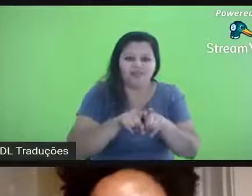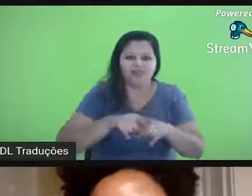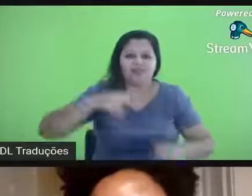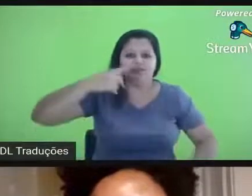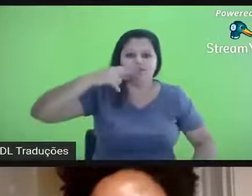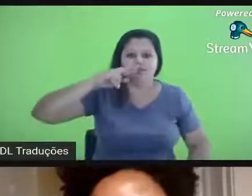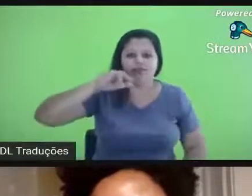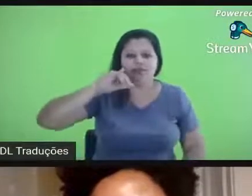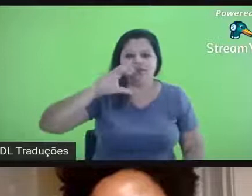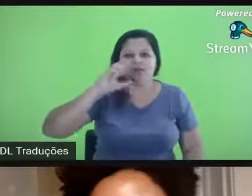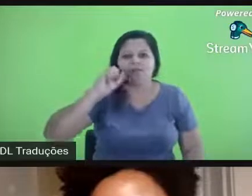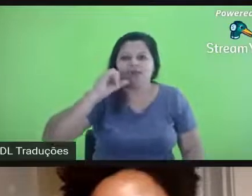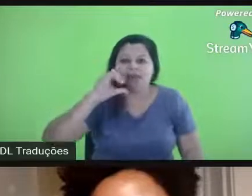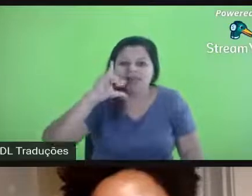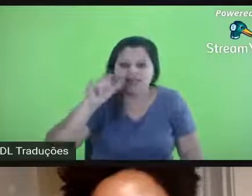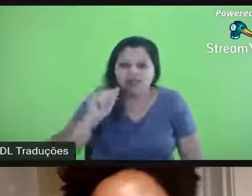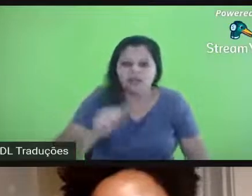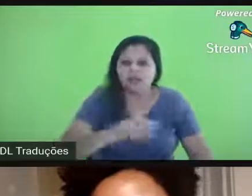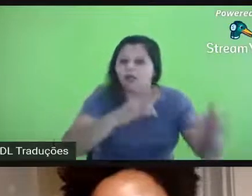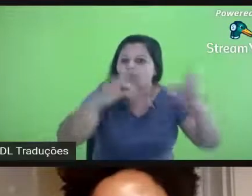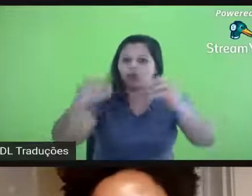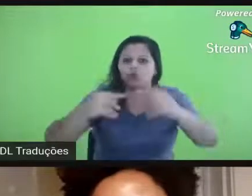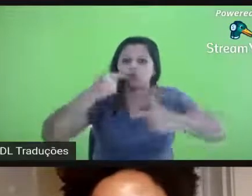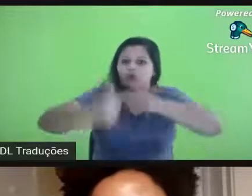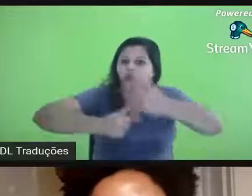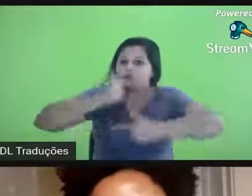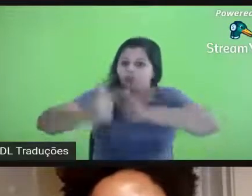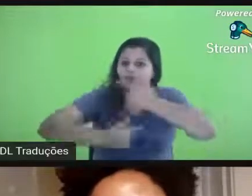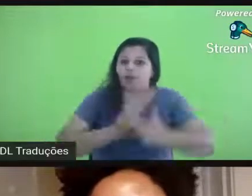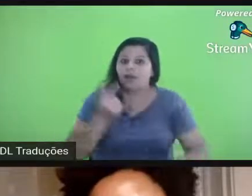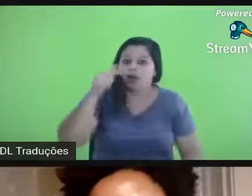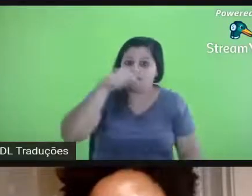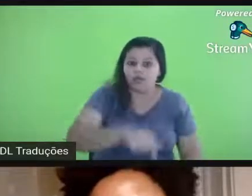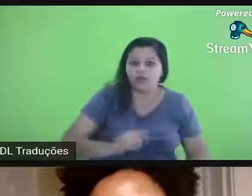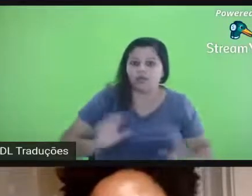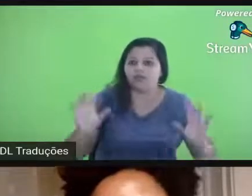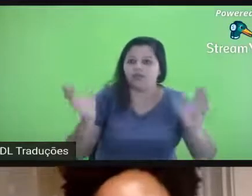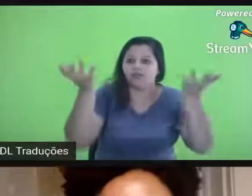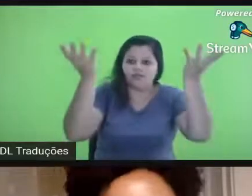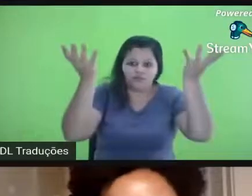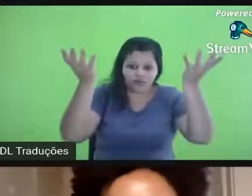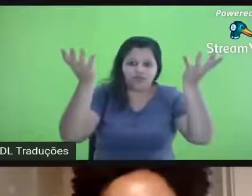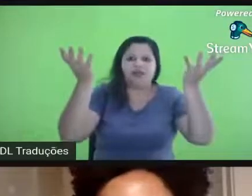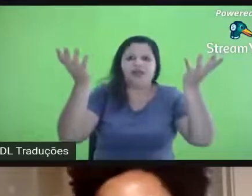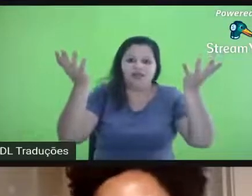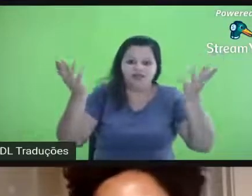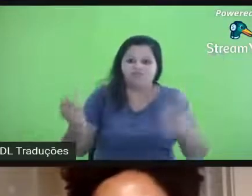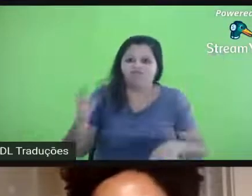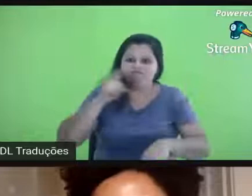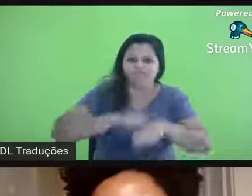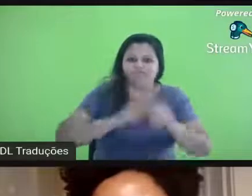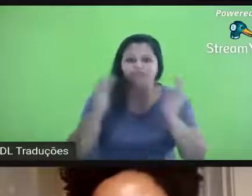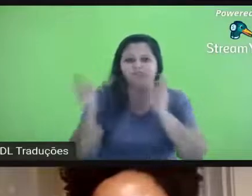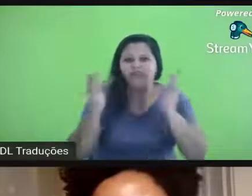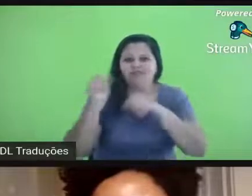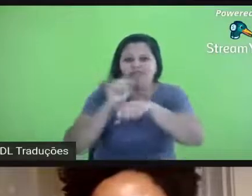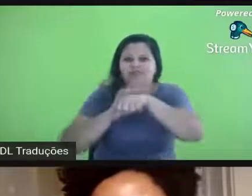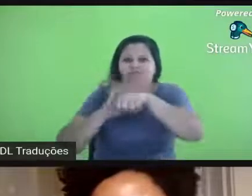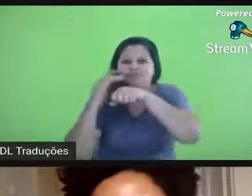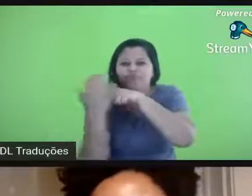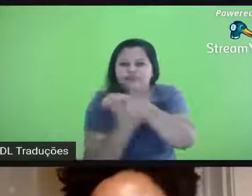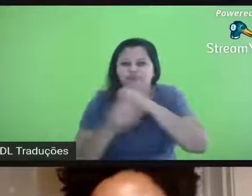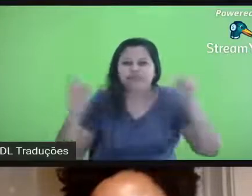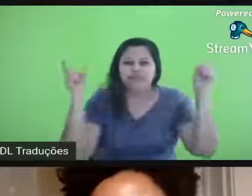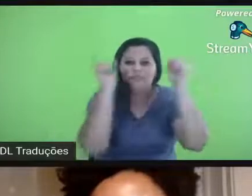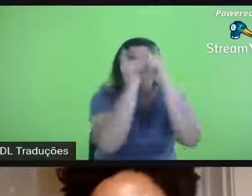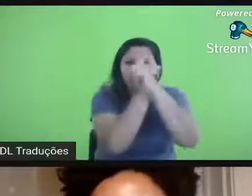a Priscila e para toda a galera aí que está trabalhando para pôr esse evento esse período de pandemia que